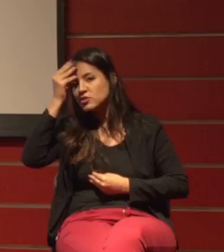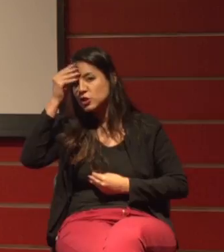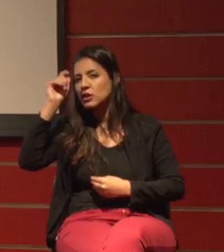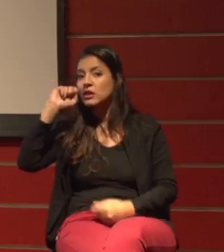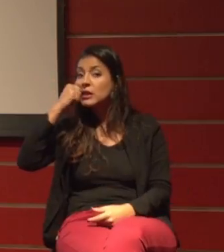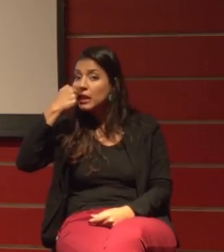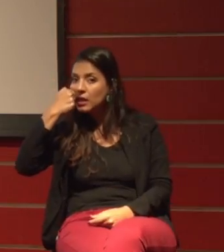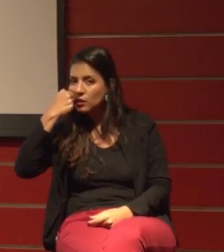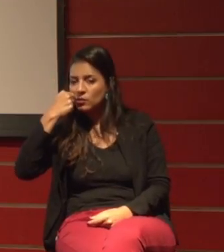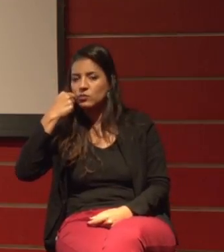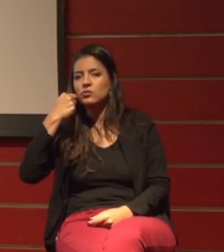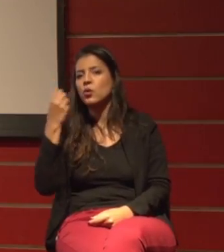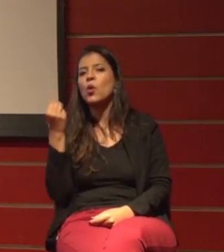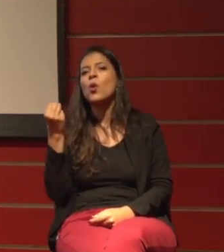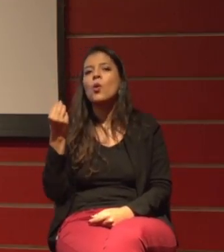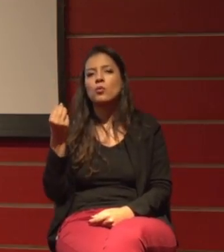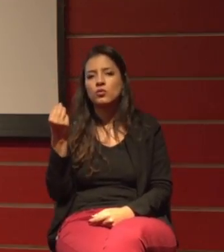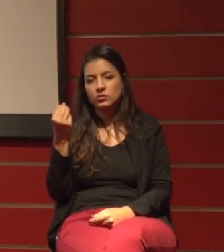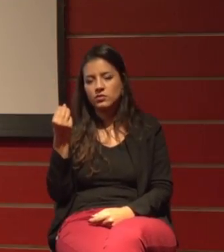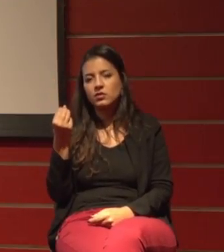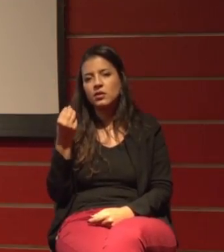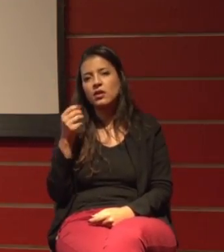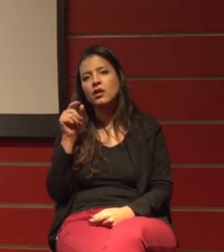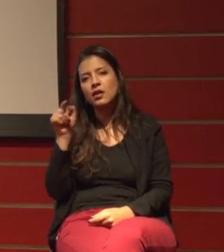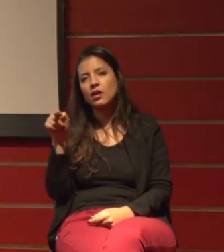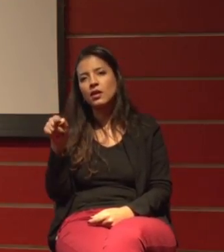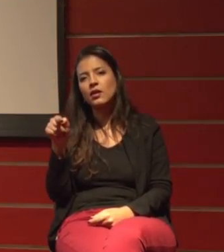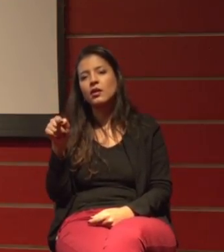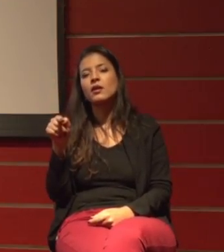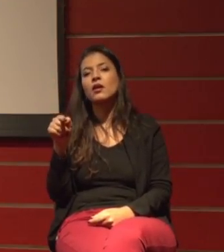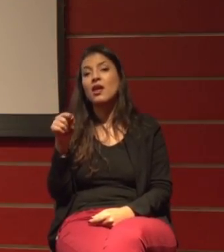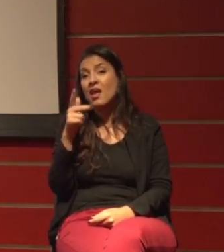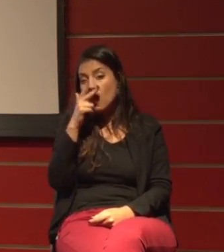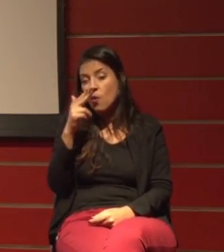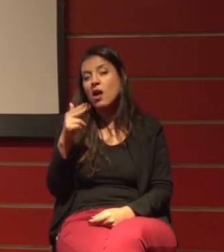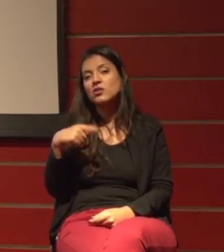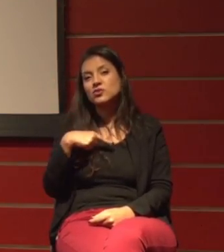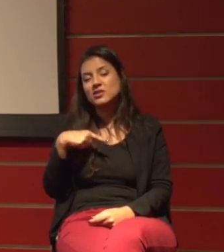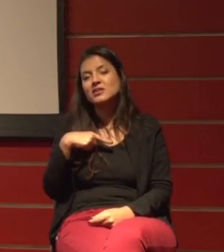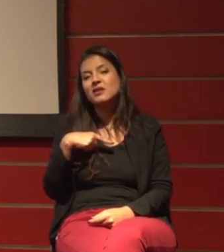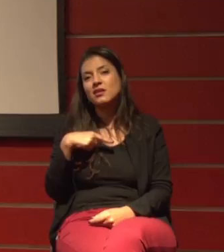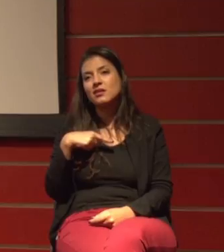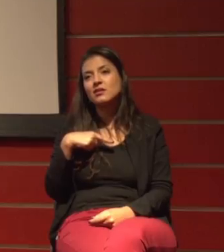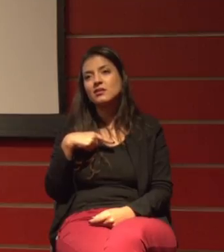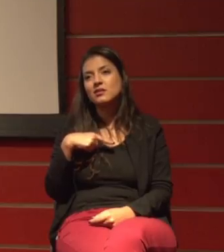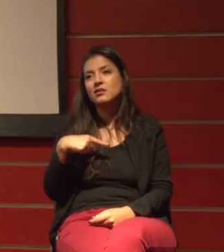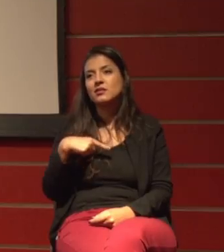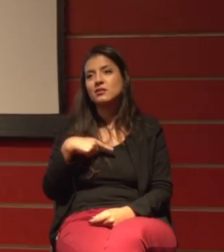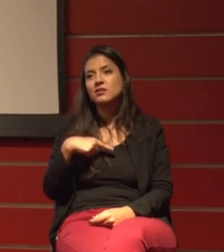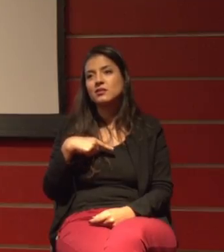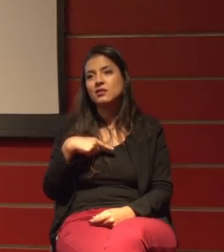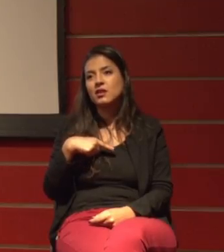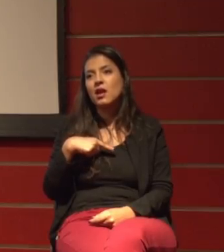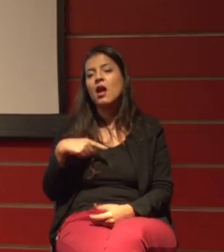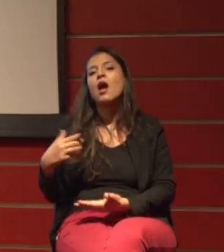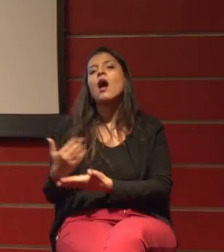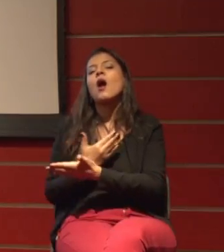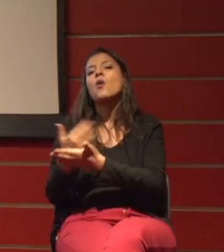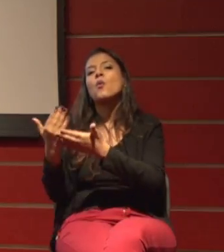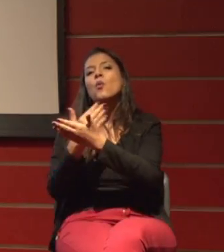negros né que tem uma eh eu acho que tem eh algumas